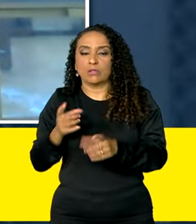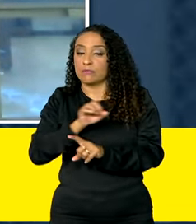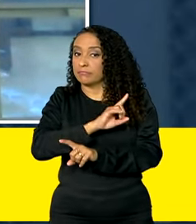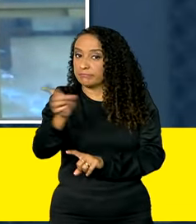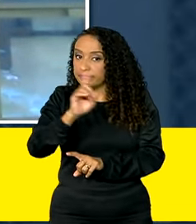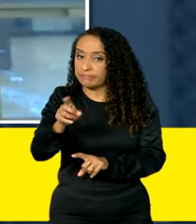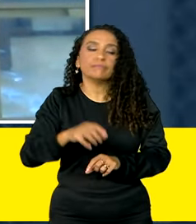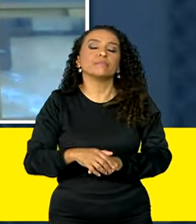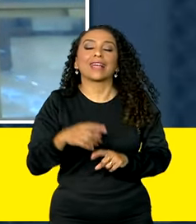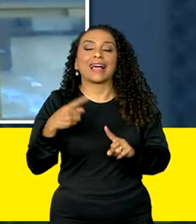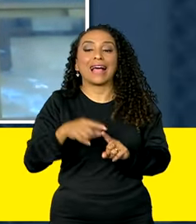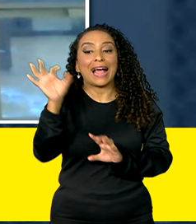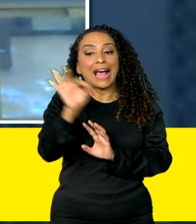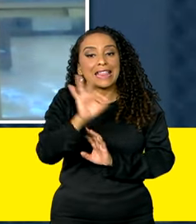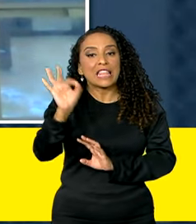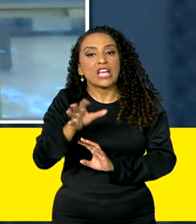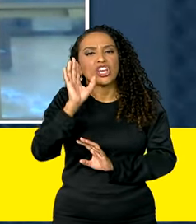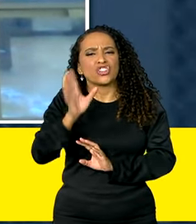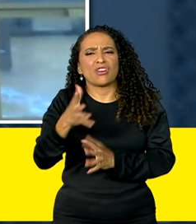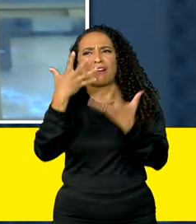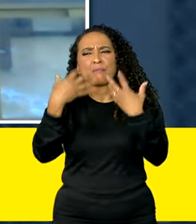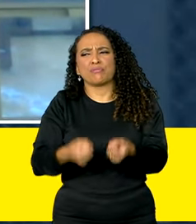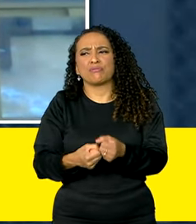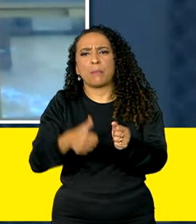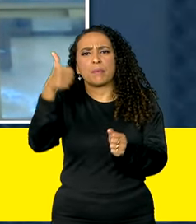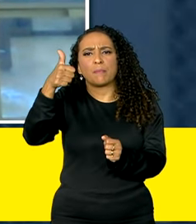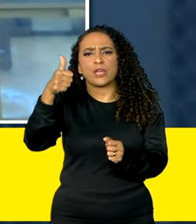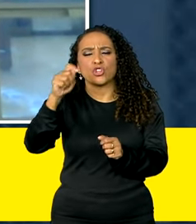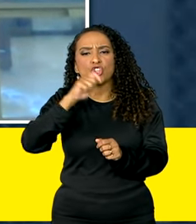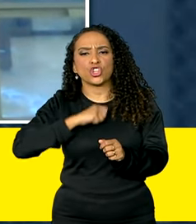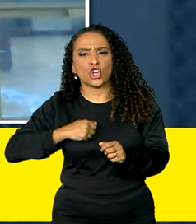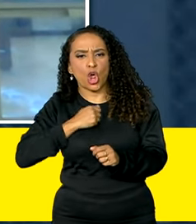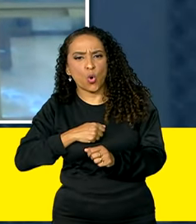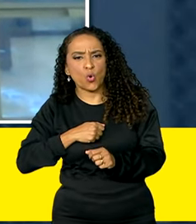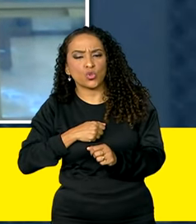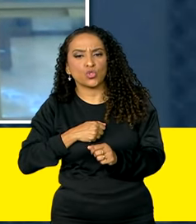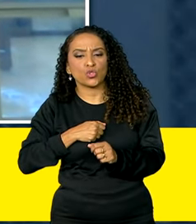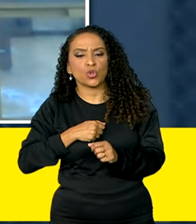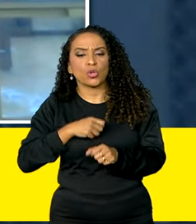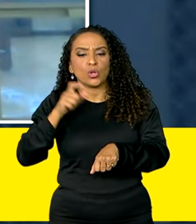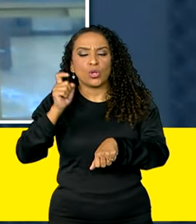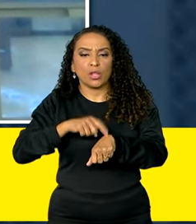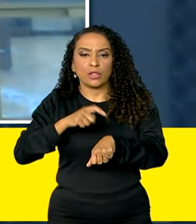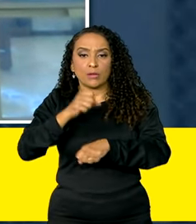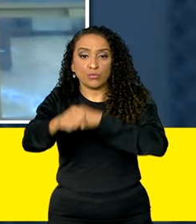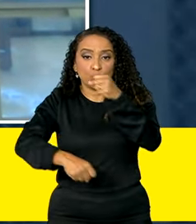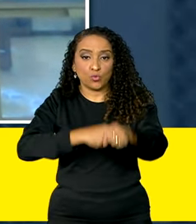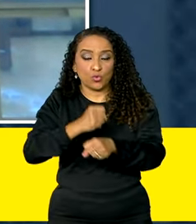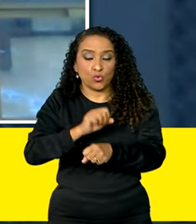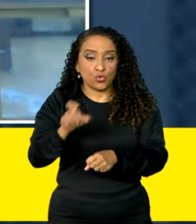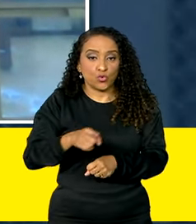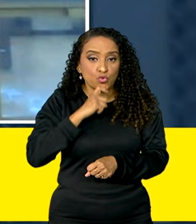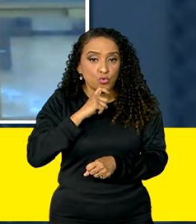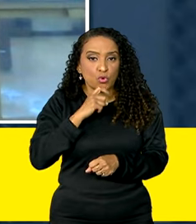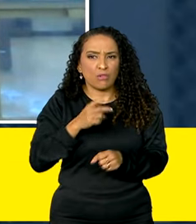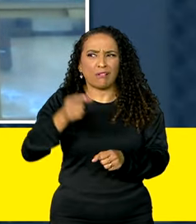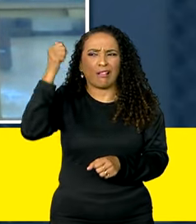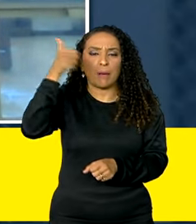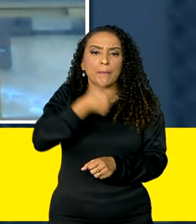Não é isso. Essa taxa ela é considerada de 1º de agosto de um ano, 31 de julho do ano seguinte,